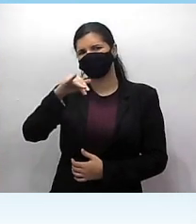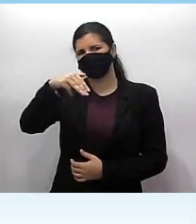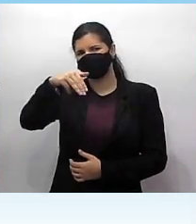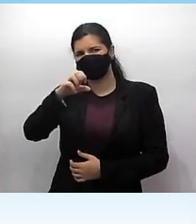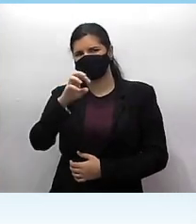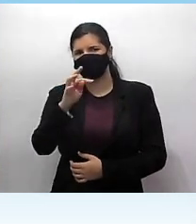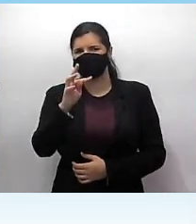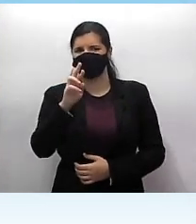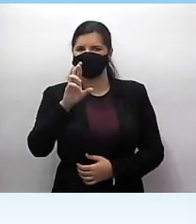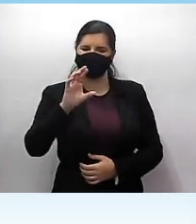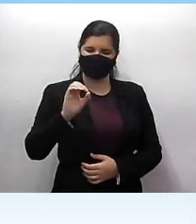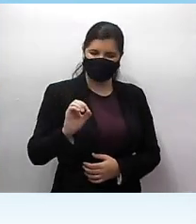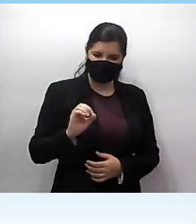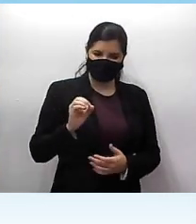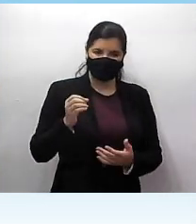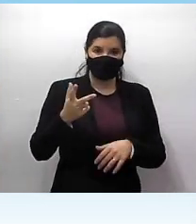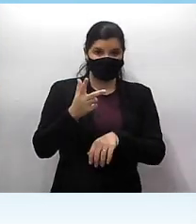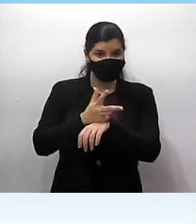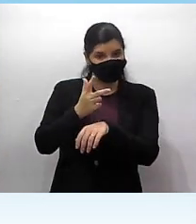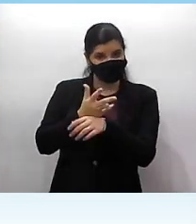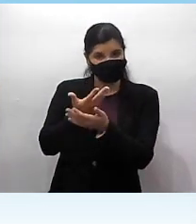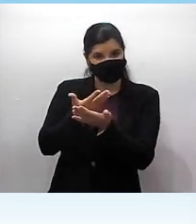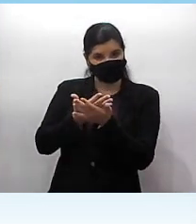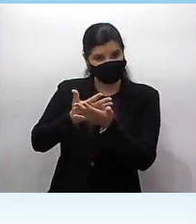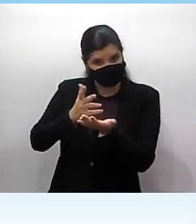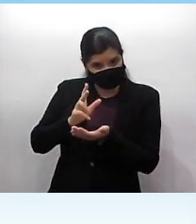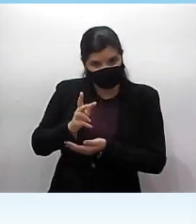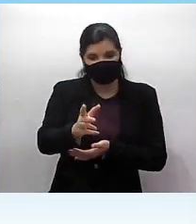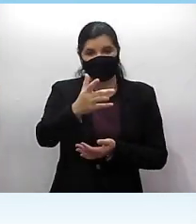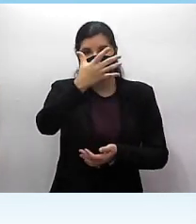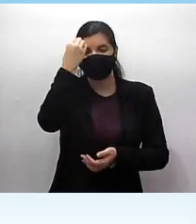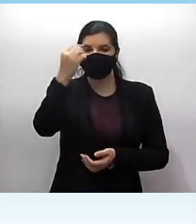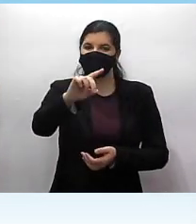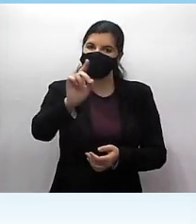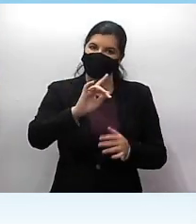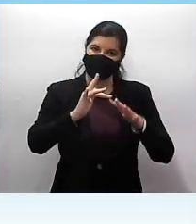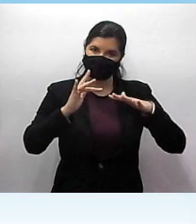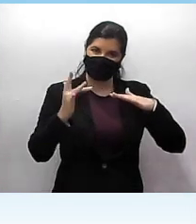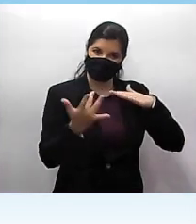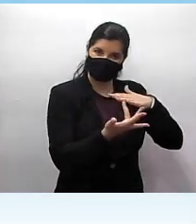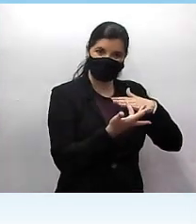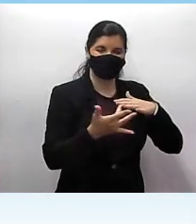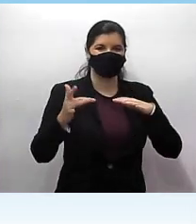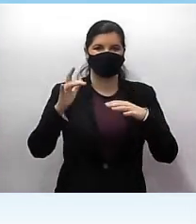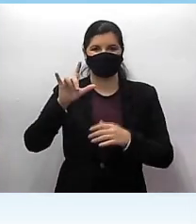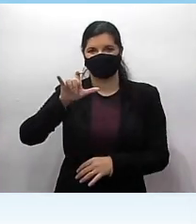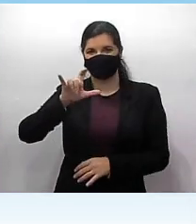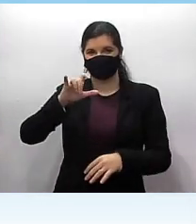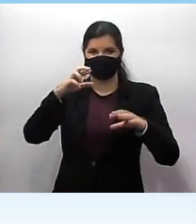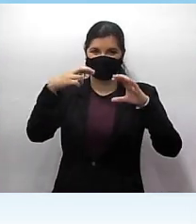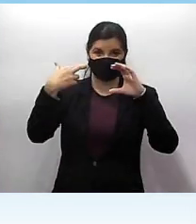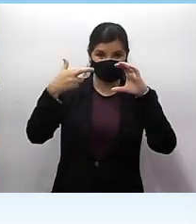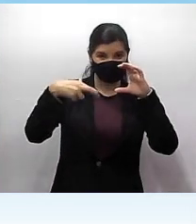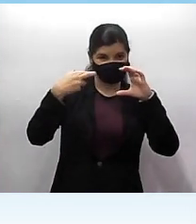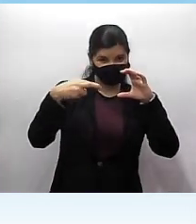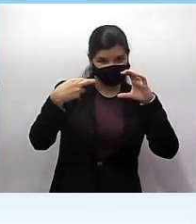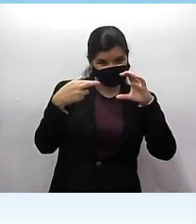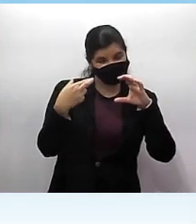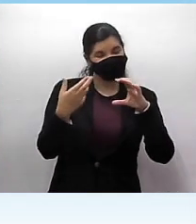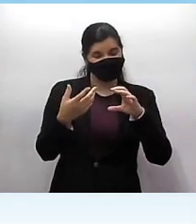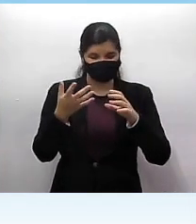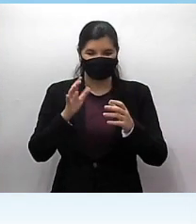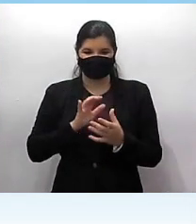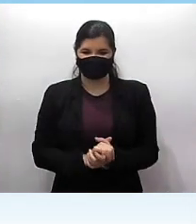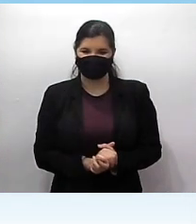aí a nossa videoaula, não esquece aí das redes sociais, Instagram, Robertão na transmissão, tudo junto, sem acento,